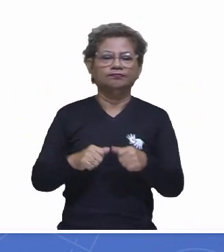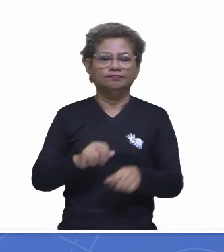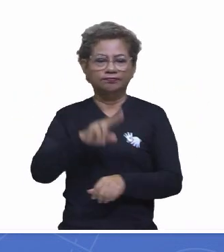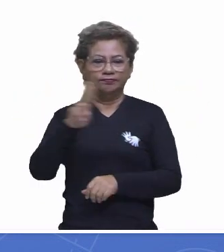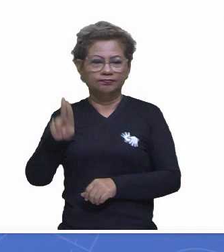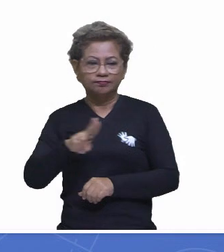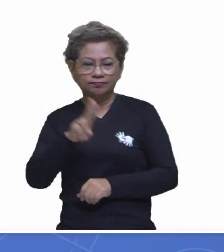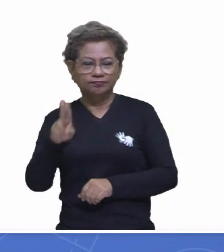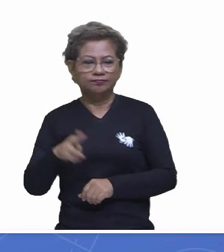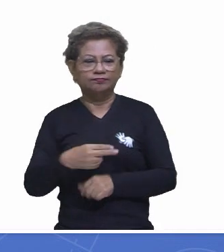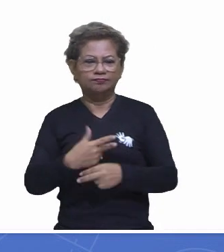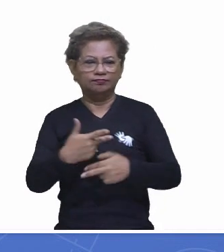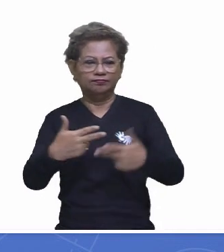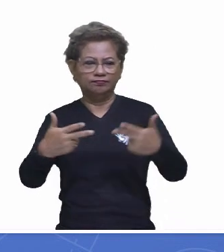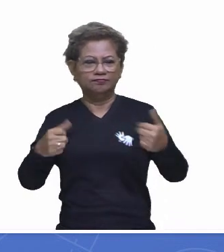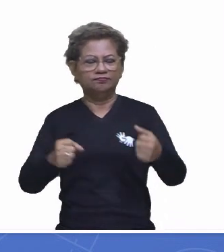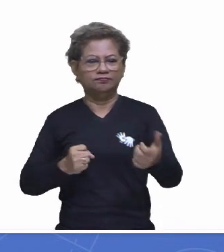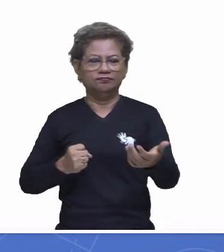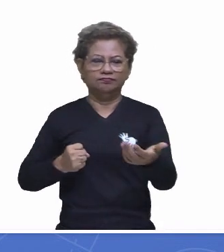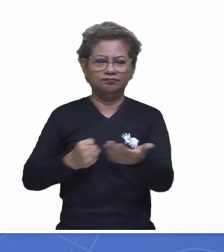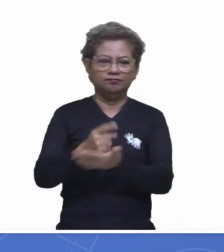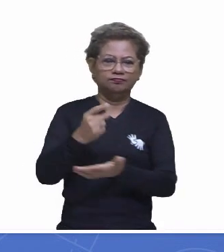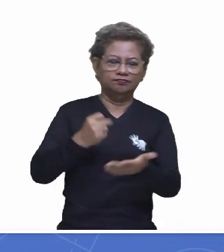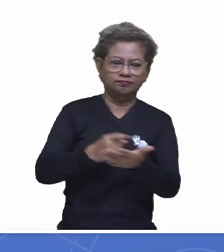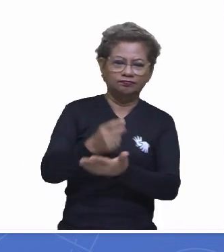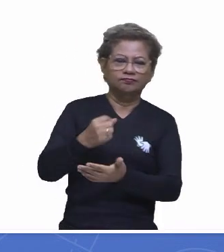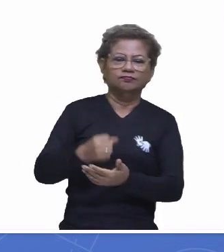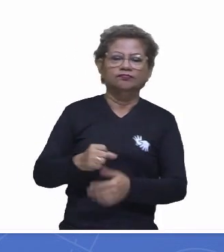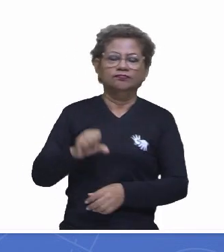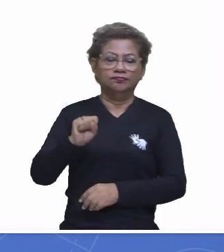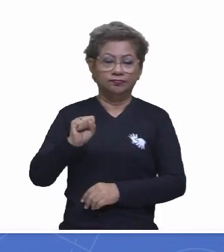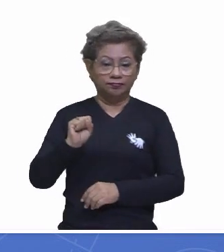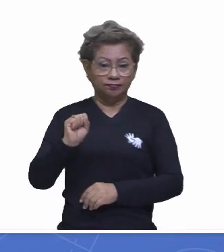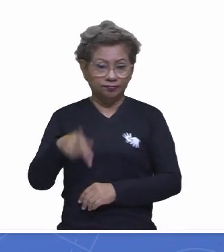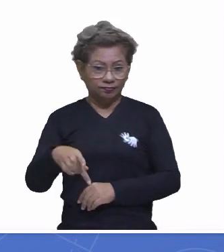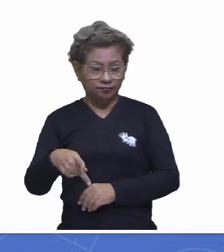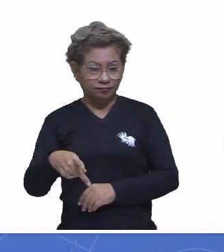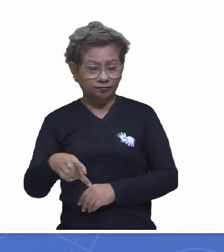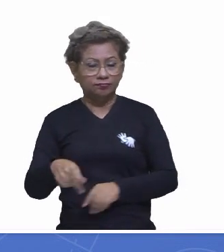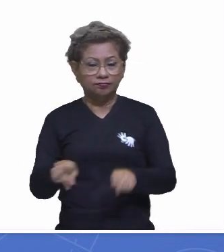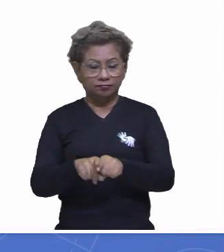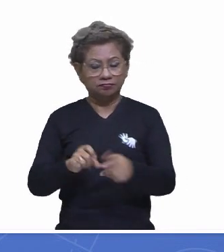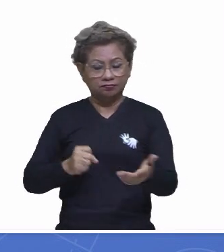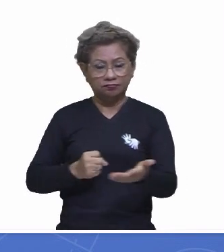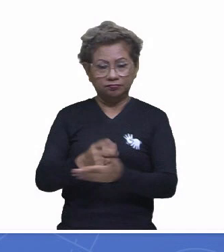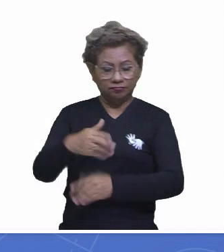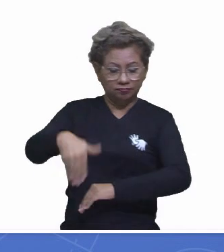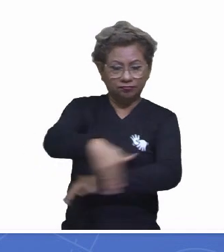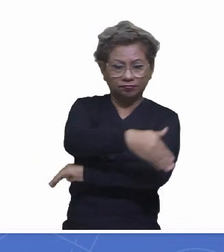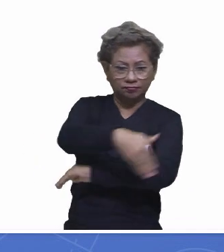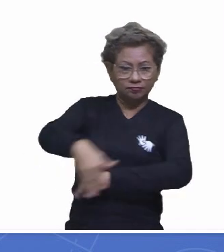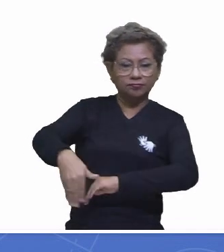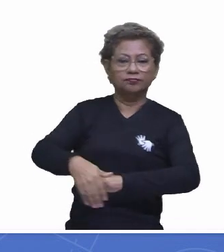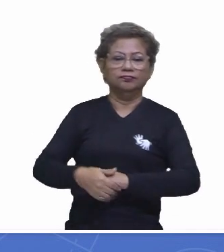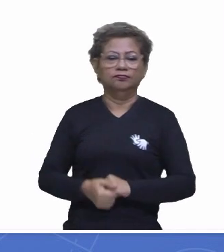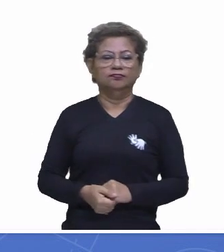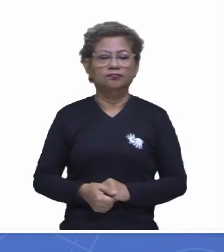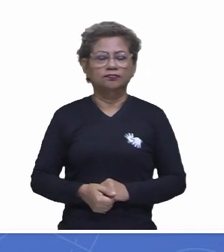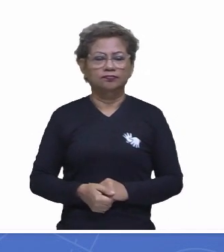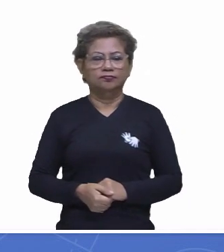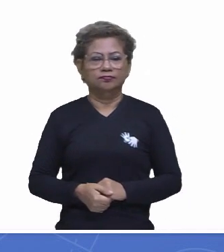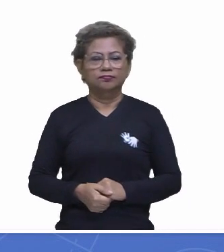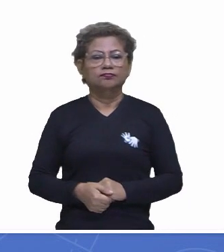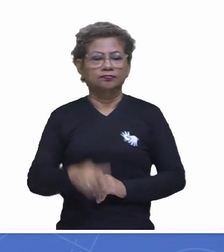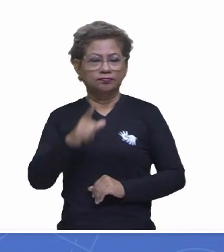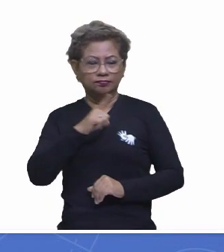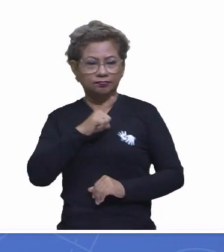se podem comprar em shoppings, granfinos ou em camelôs na beira da calçada, que, juntos,